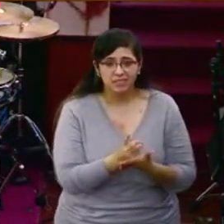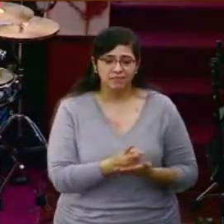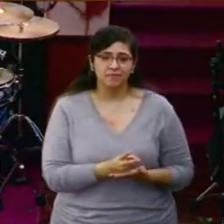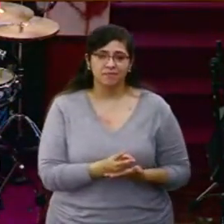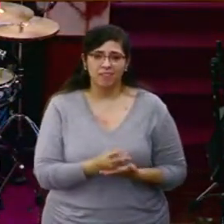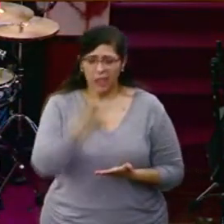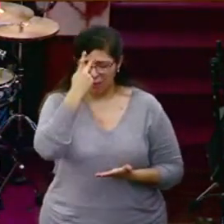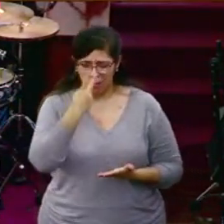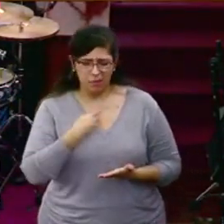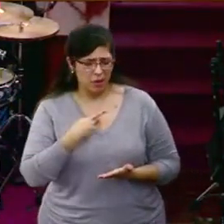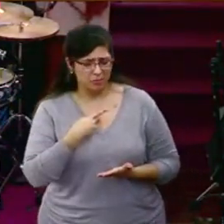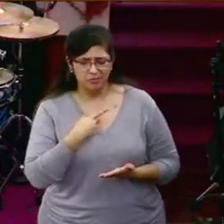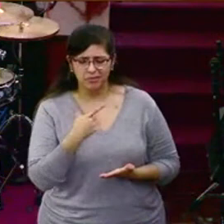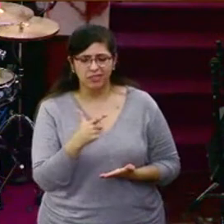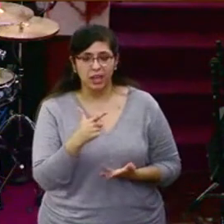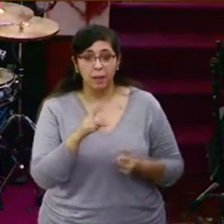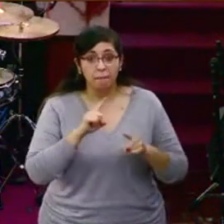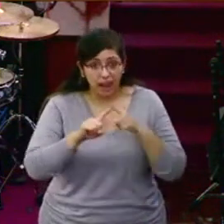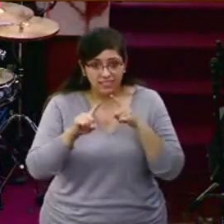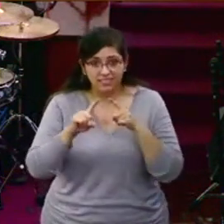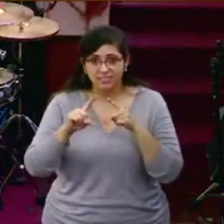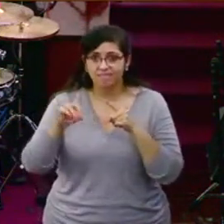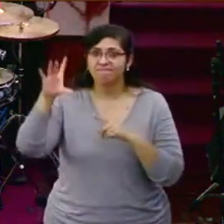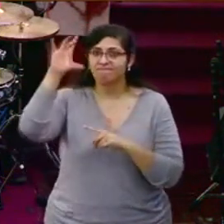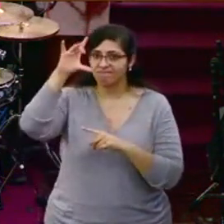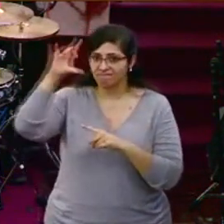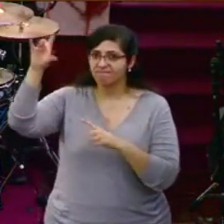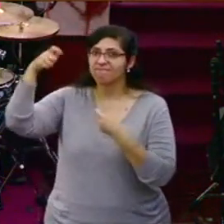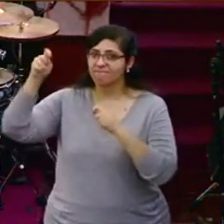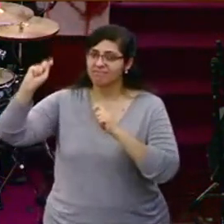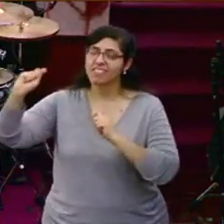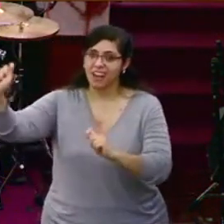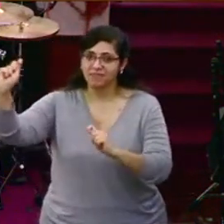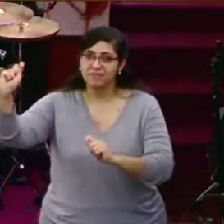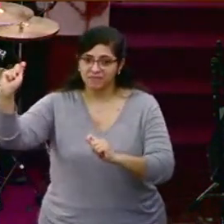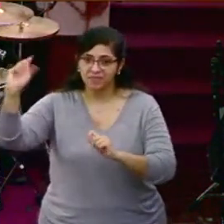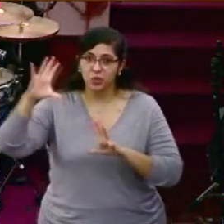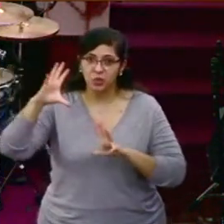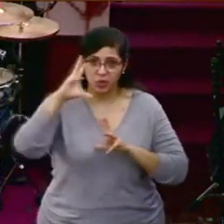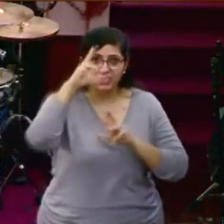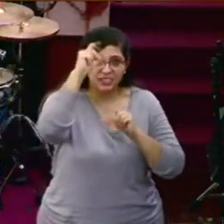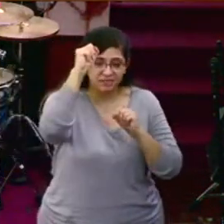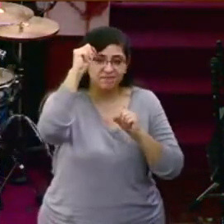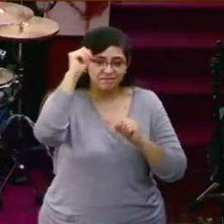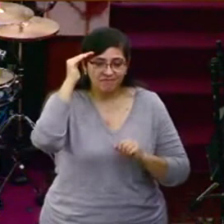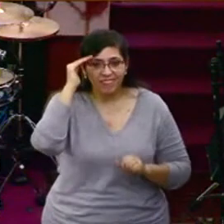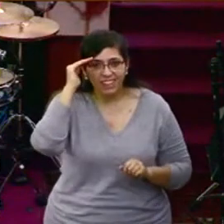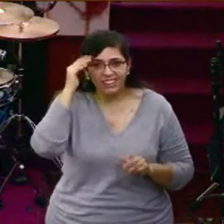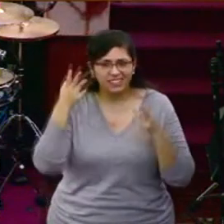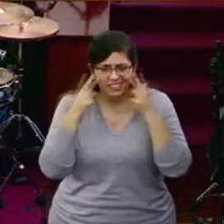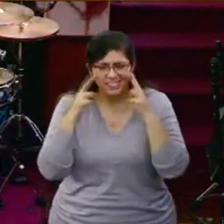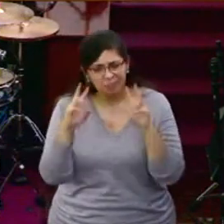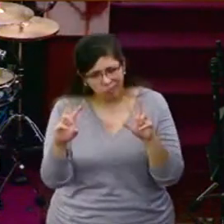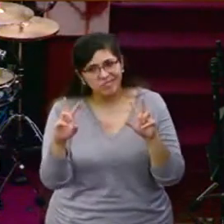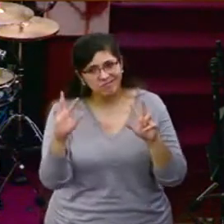não está em mim mas está nele e o que paulo está fazendo aqui aos filipenses e dar um testemunho da glória de